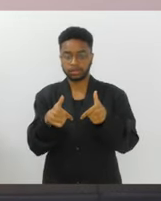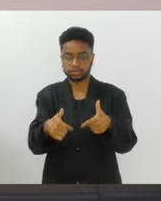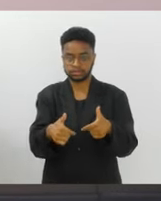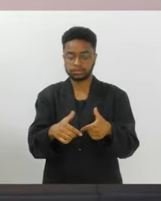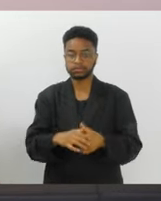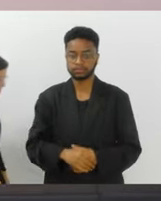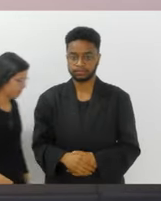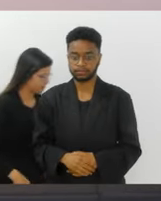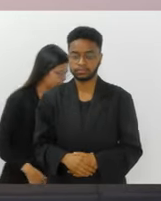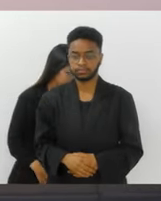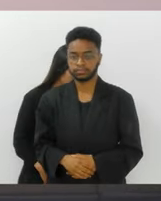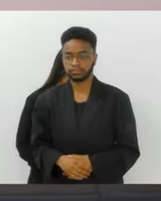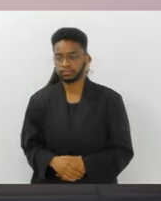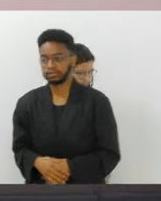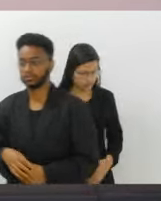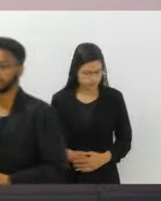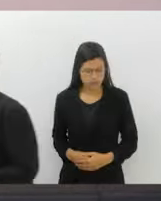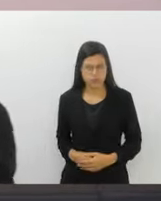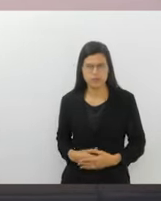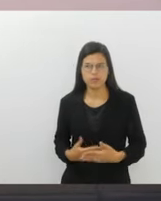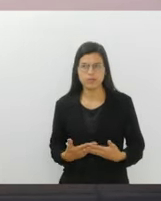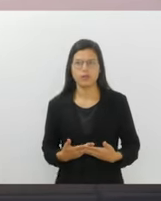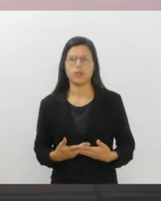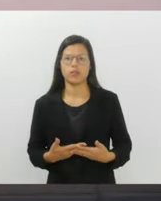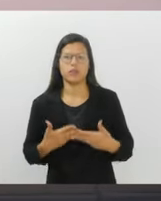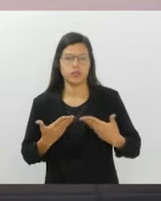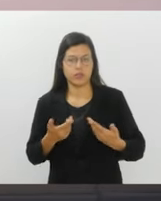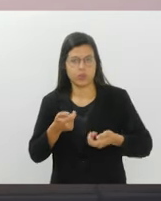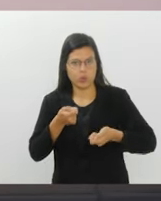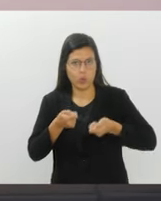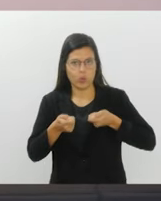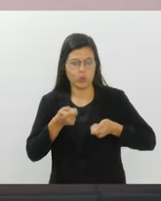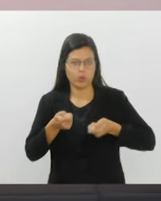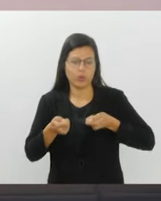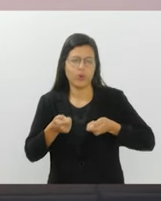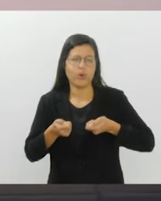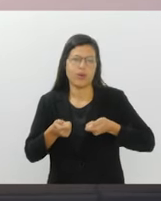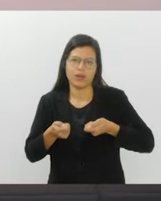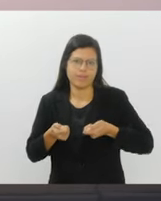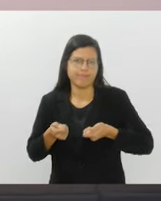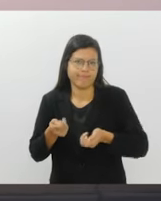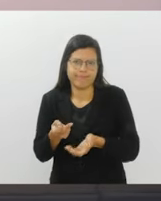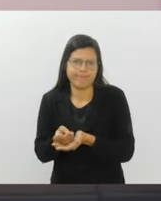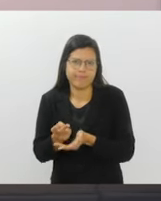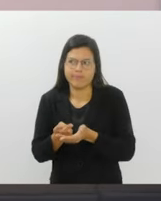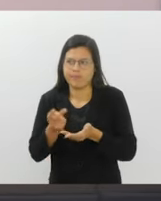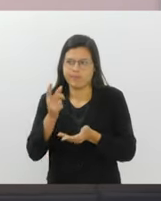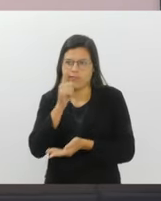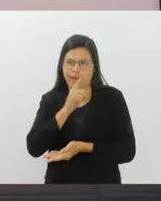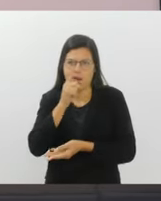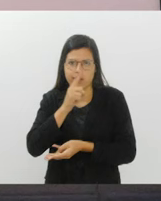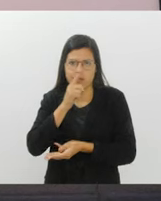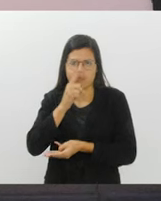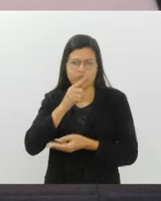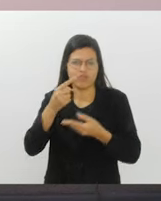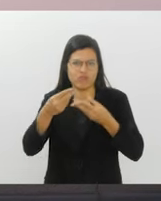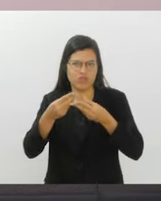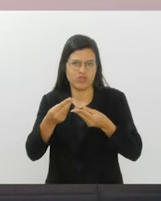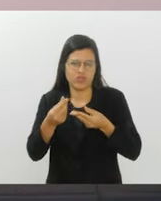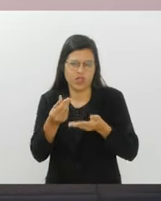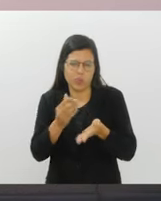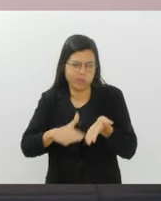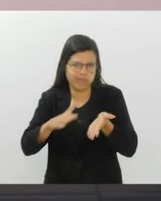E como os controles são sempre deficientes, né, mais dinheiro a se esvair pelos dedos.